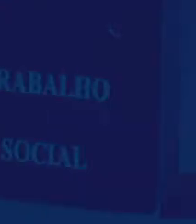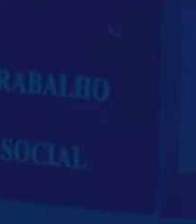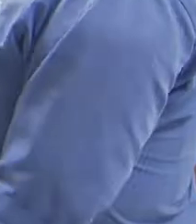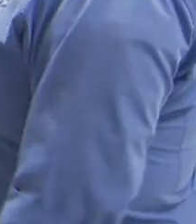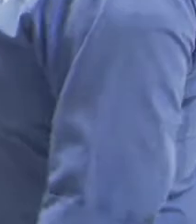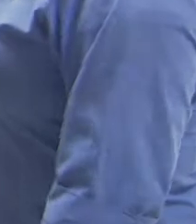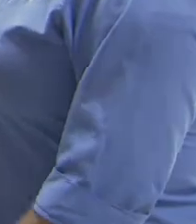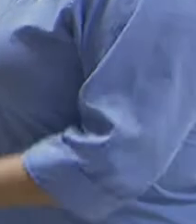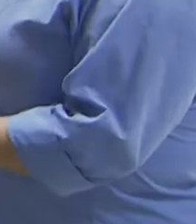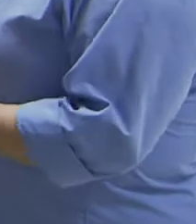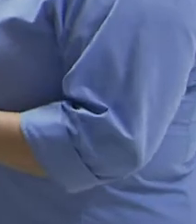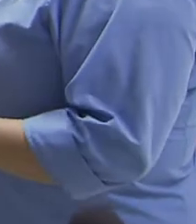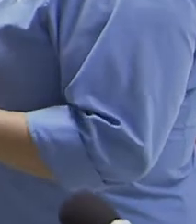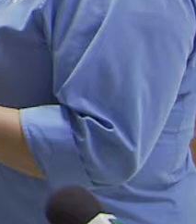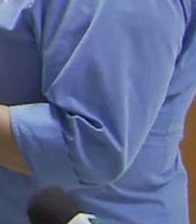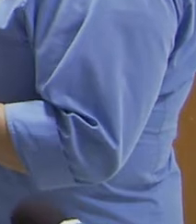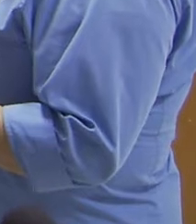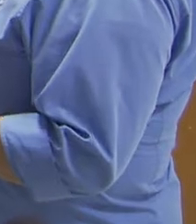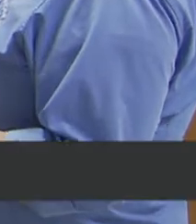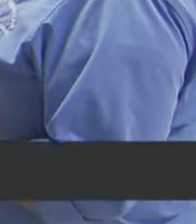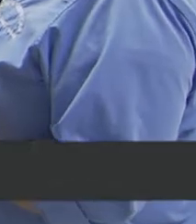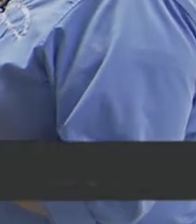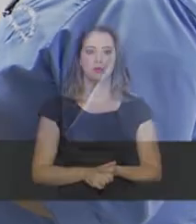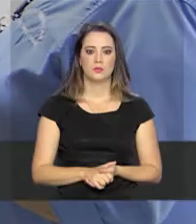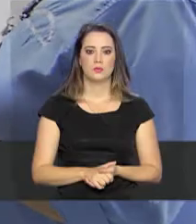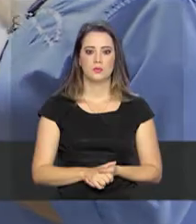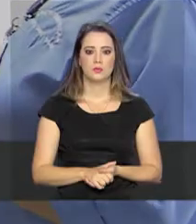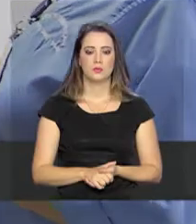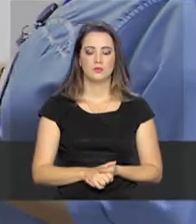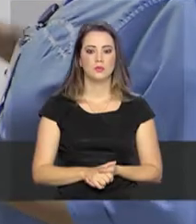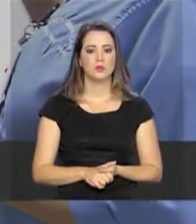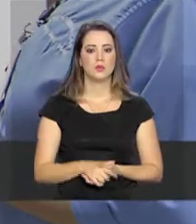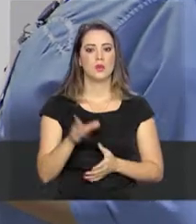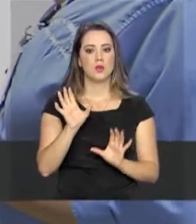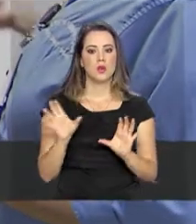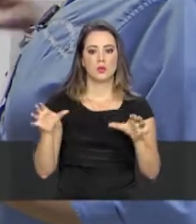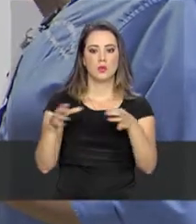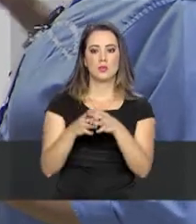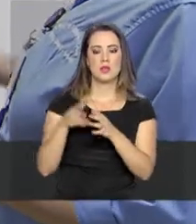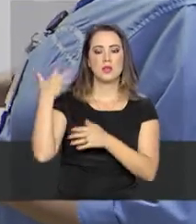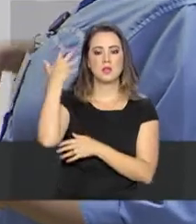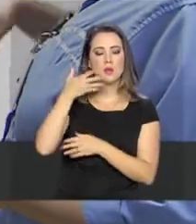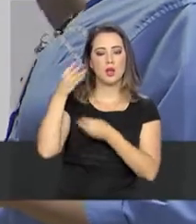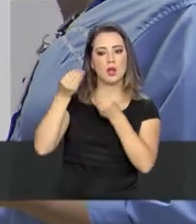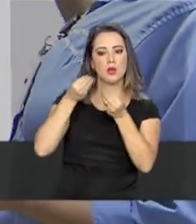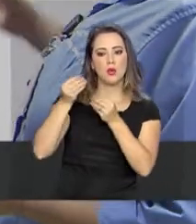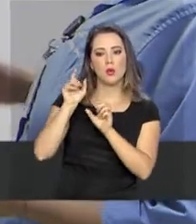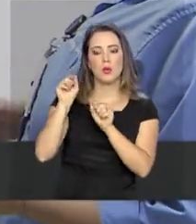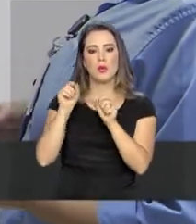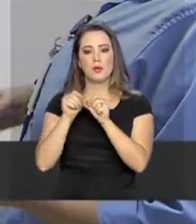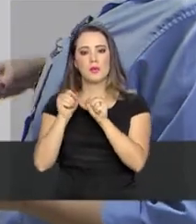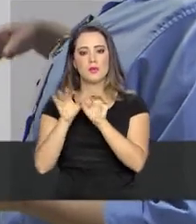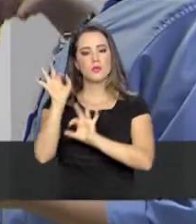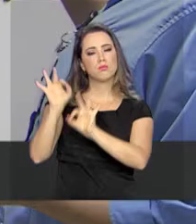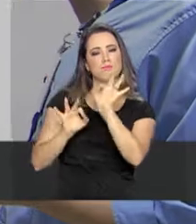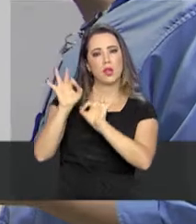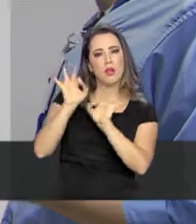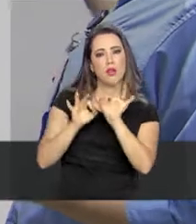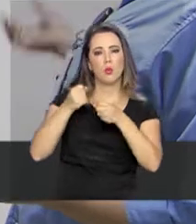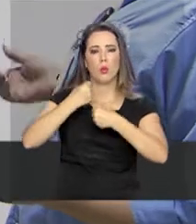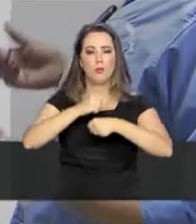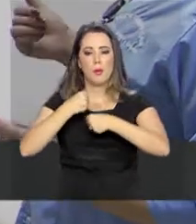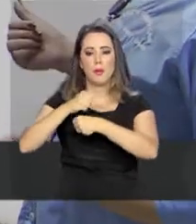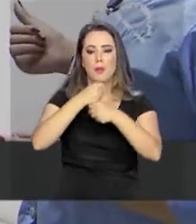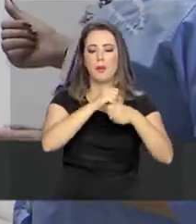quero que você se junta e faz um mutirão que a gente faz uma boa faxina limpando divisória mesa pé de cadeira em